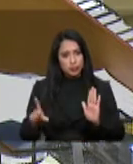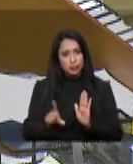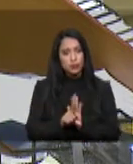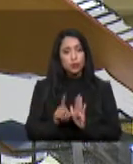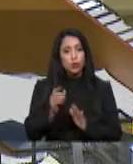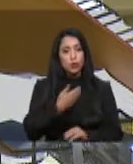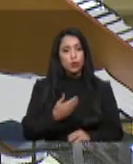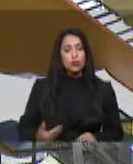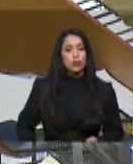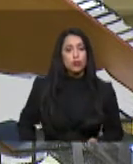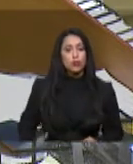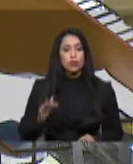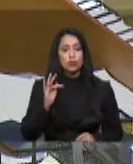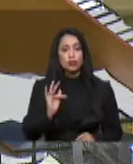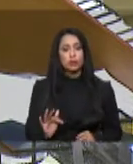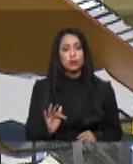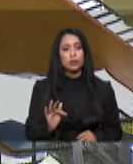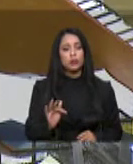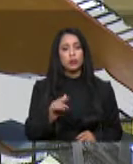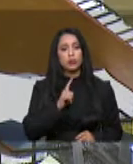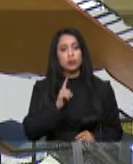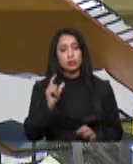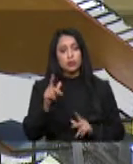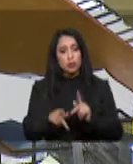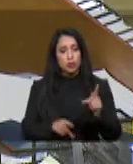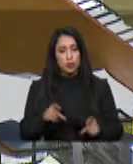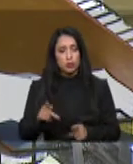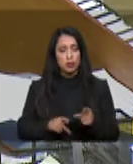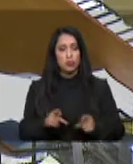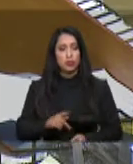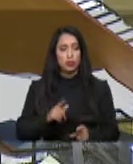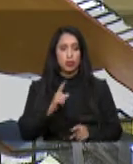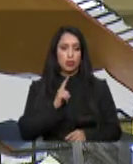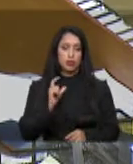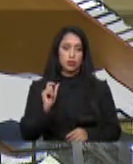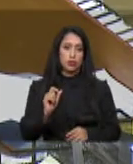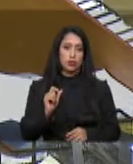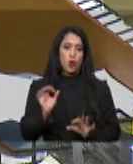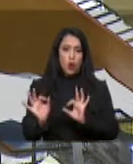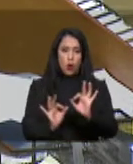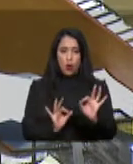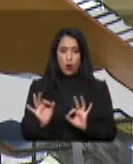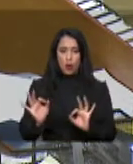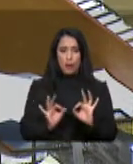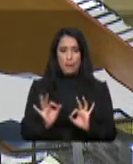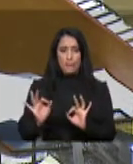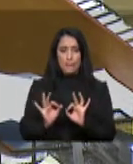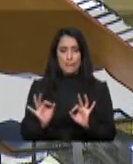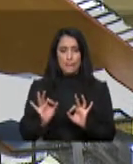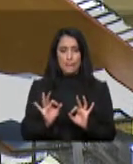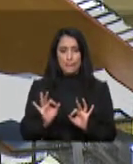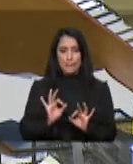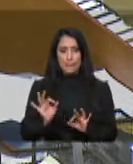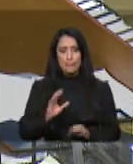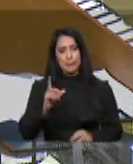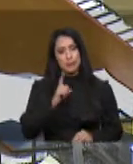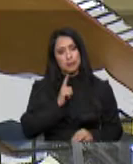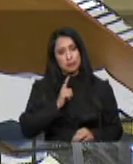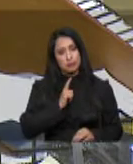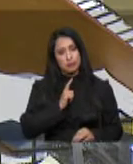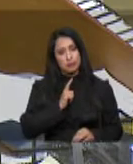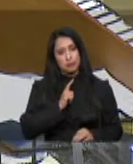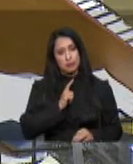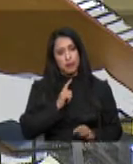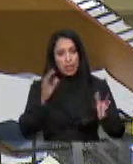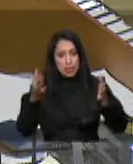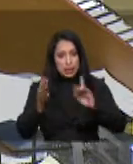deslegitimar governos futuros eleitos pelo voto popular, sujeitando-os a grupos organizados de pressão. Ainda nessa linha, considerando